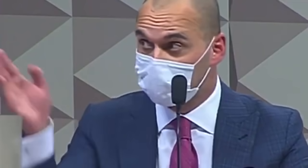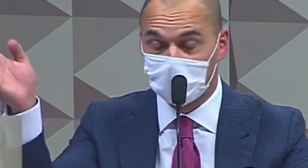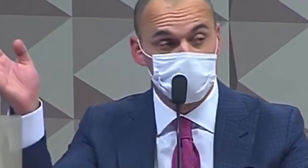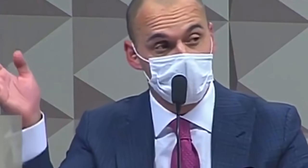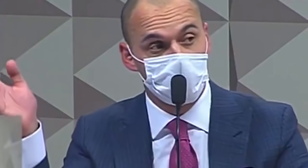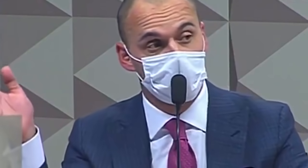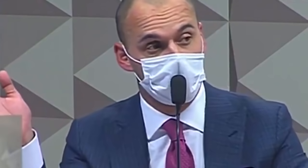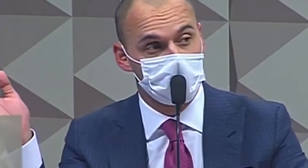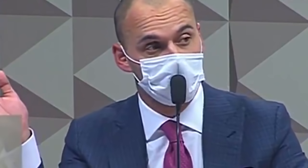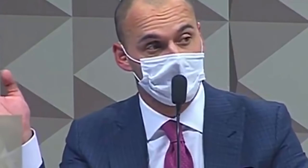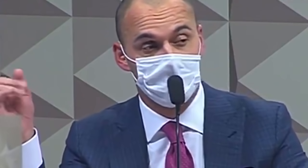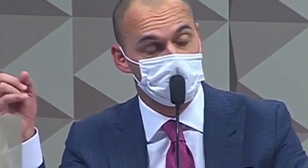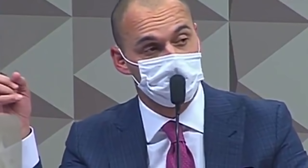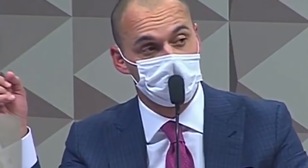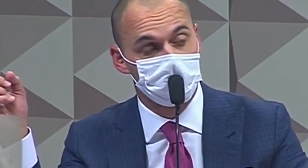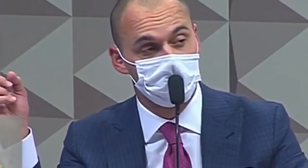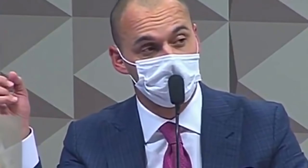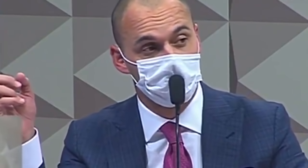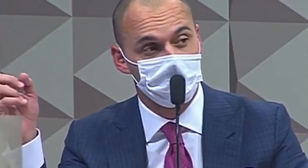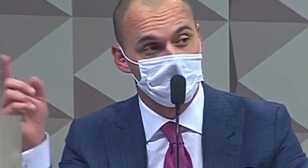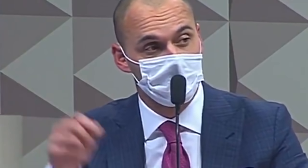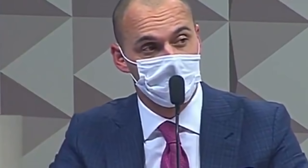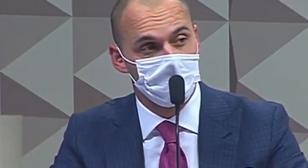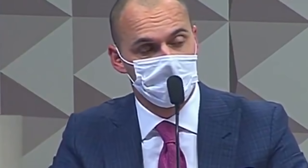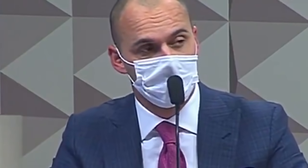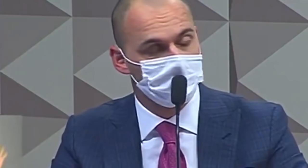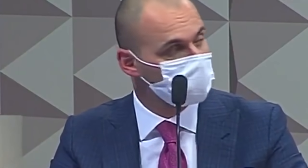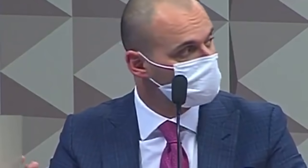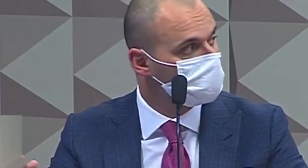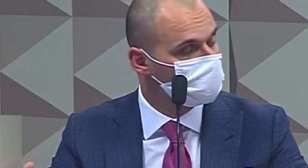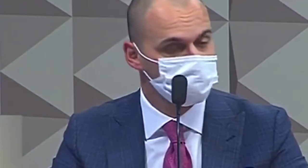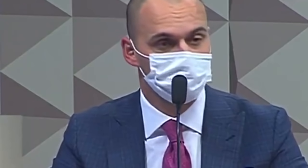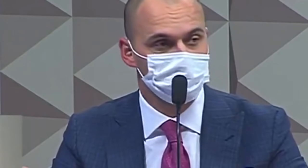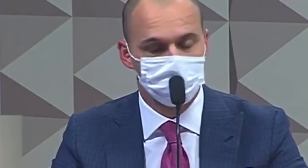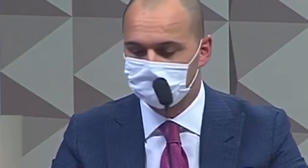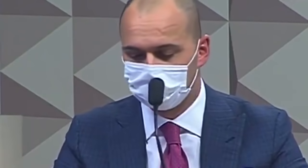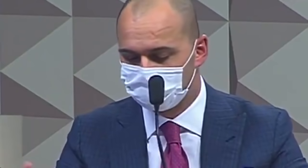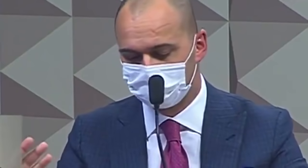código, a mensagem é clara. Senador Alberto, o que